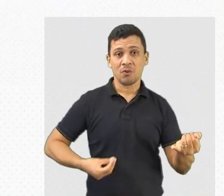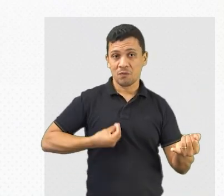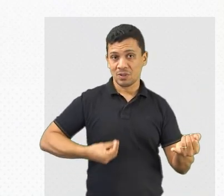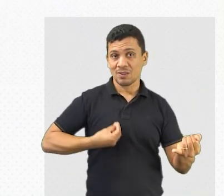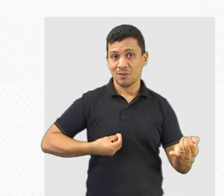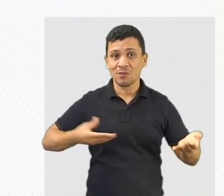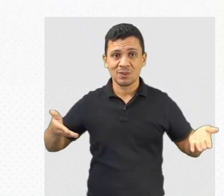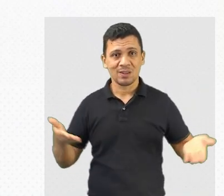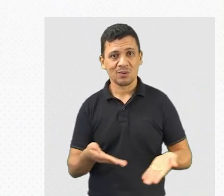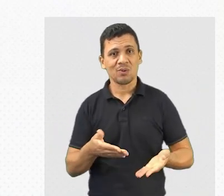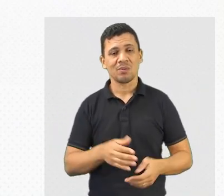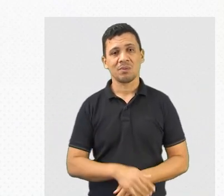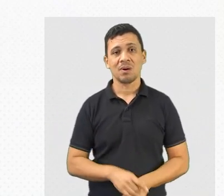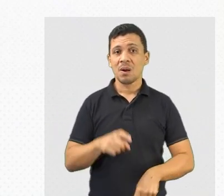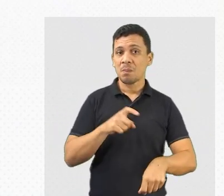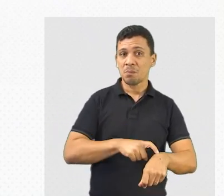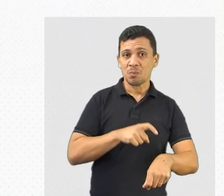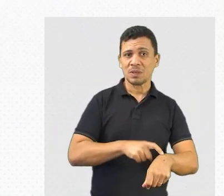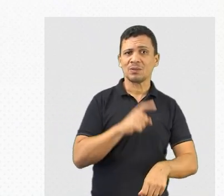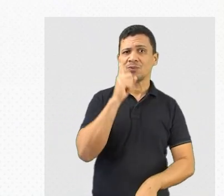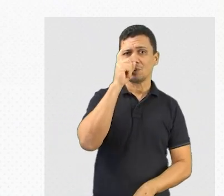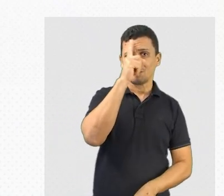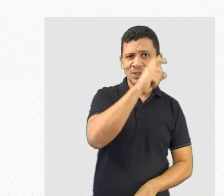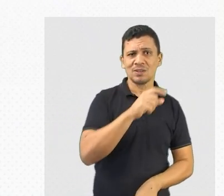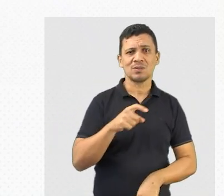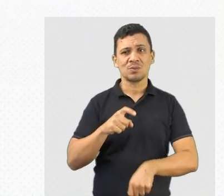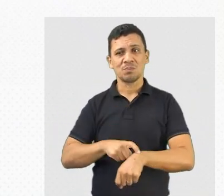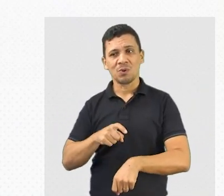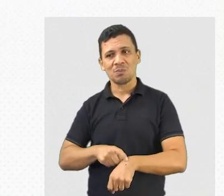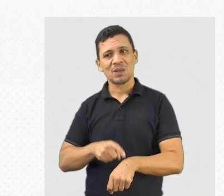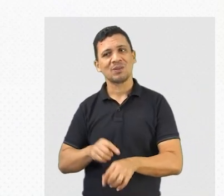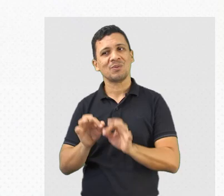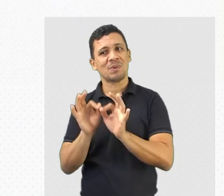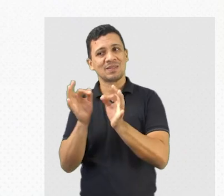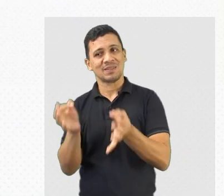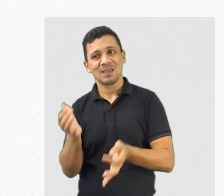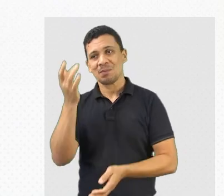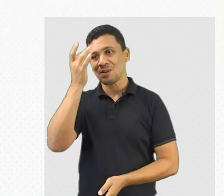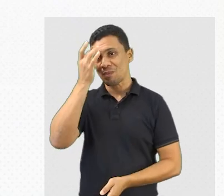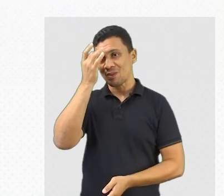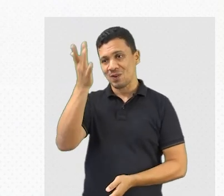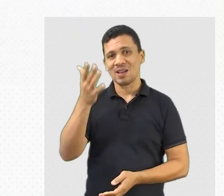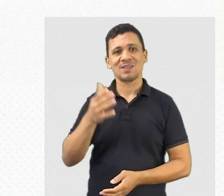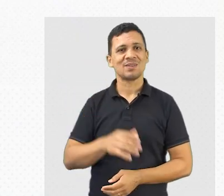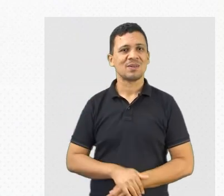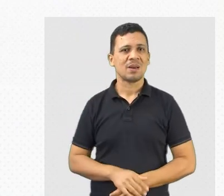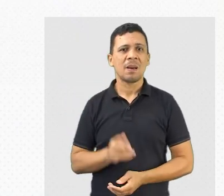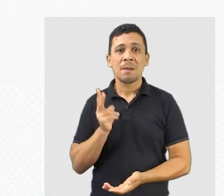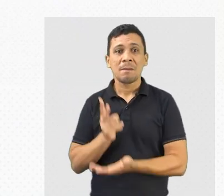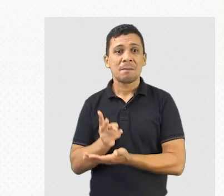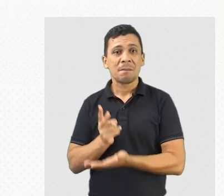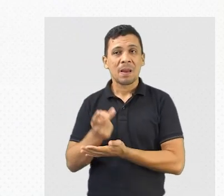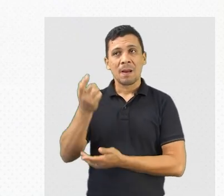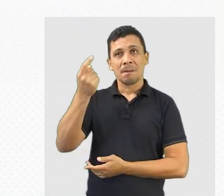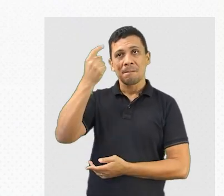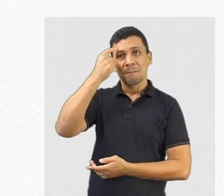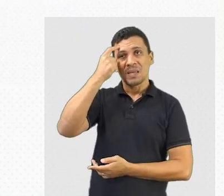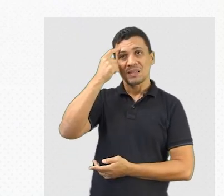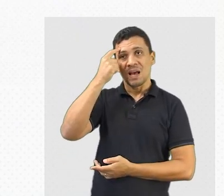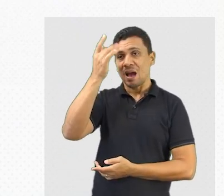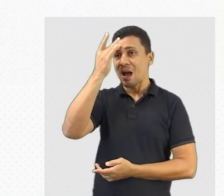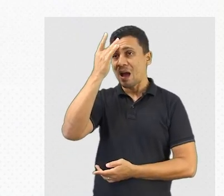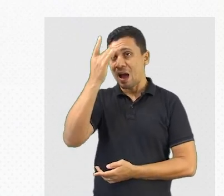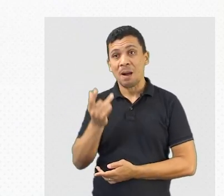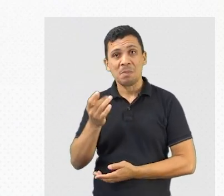enfrentando. Podem ser momentos mais difíceis, menos difíceis, mais fáceis, mas é sempre pensar que o dia de amanhã ele é uma